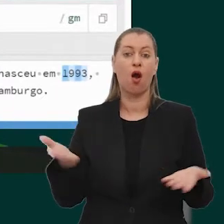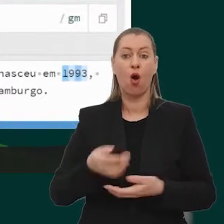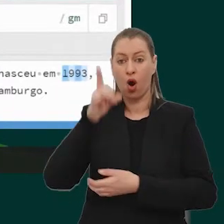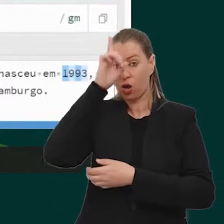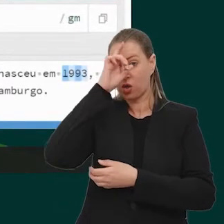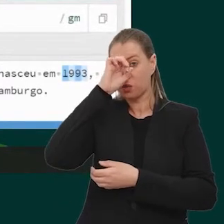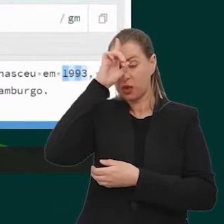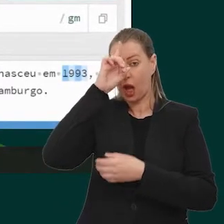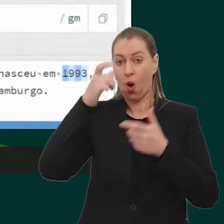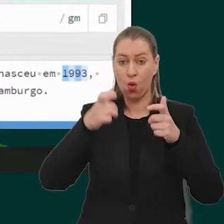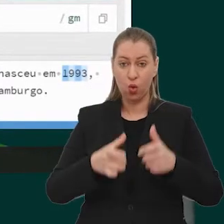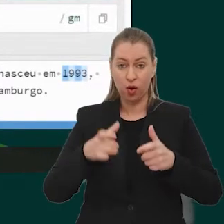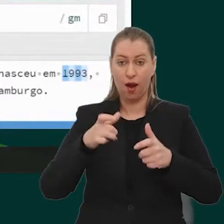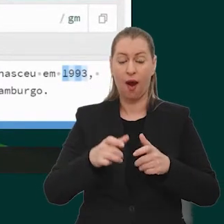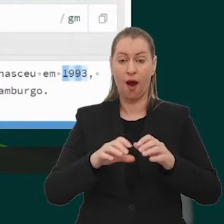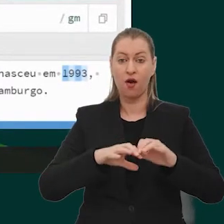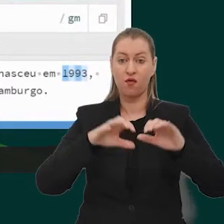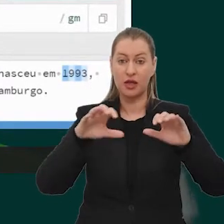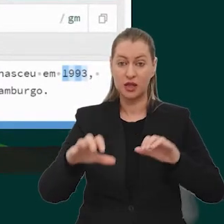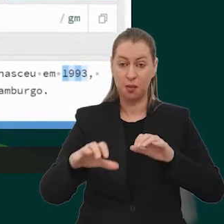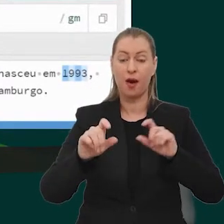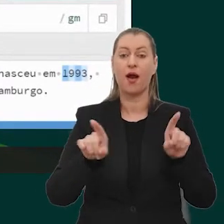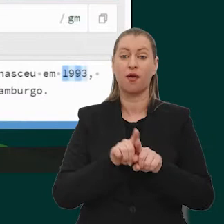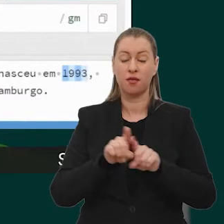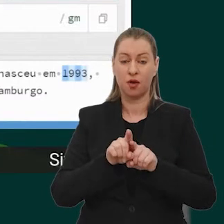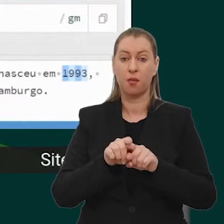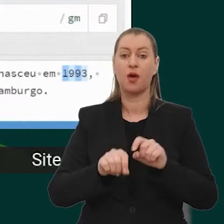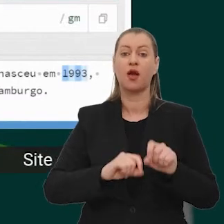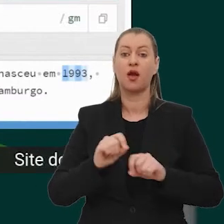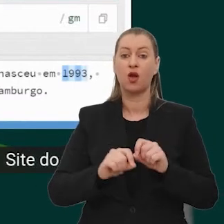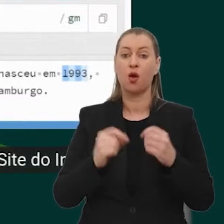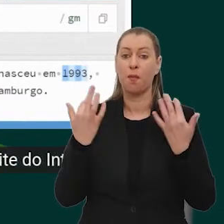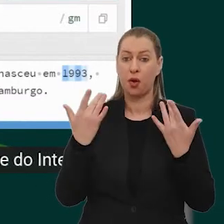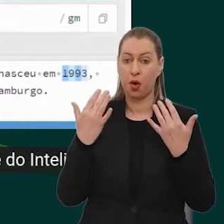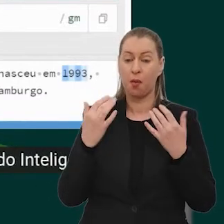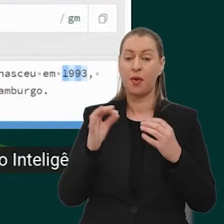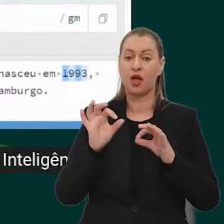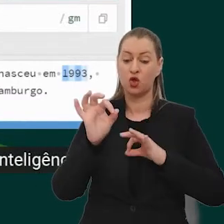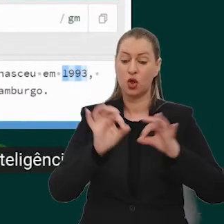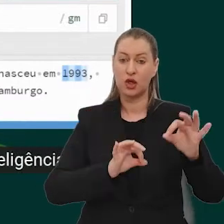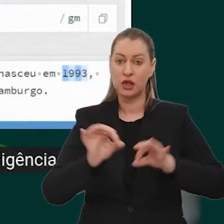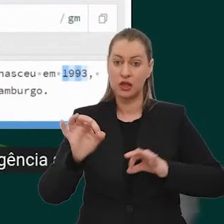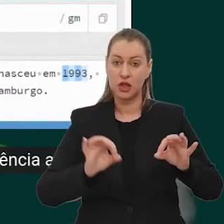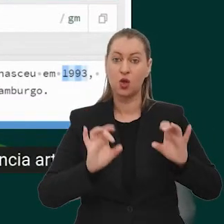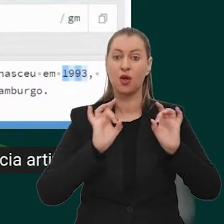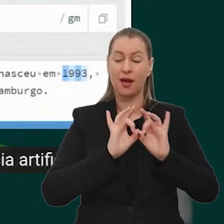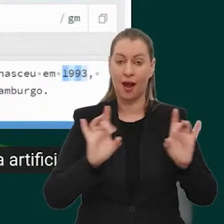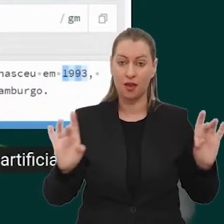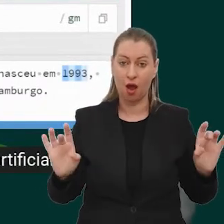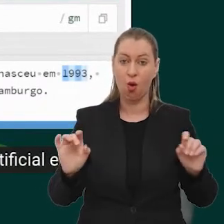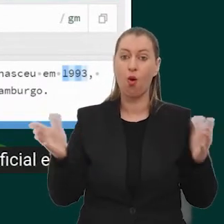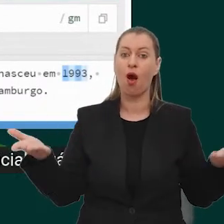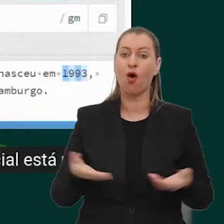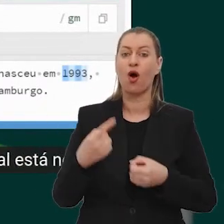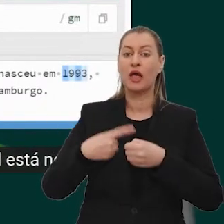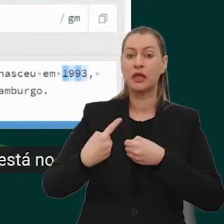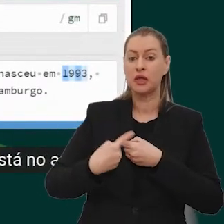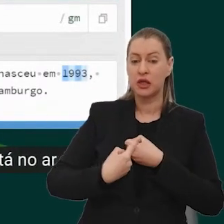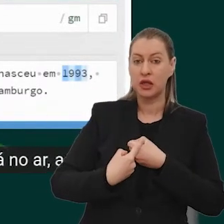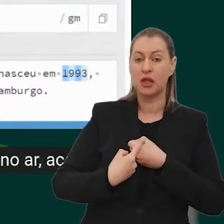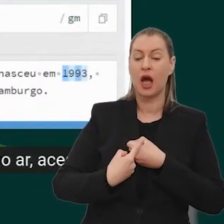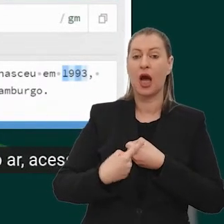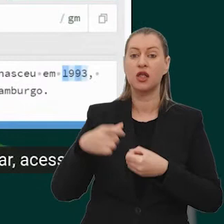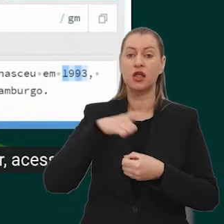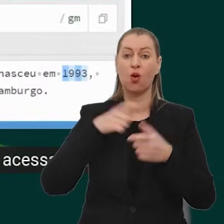é um lugar, então ele vai separar isso manualmente, né, definindo cada um dos padrões, e a cidade como sendo um